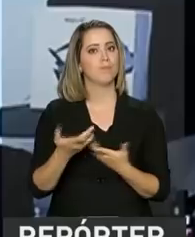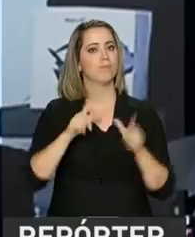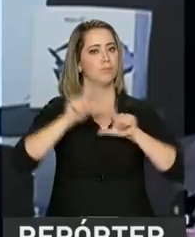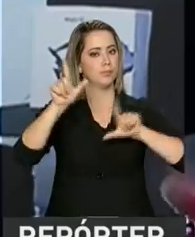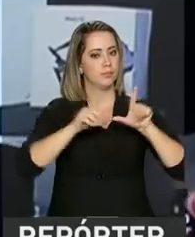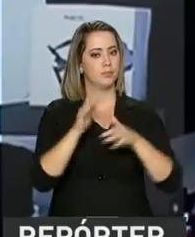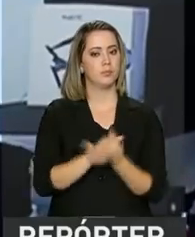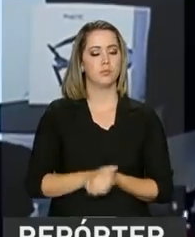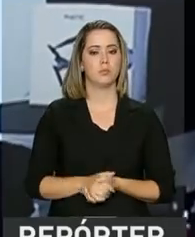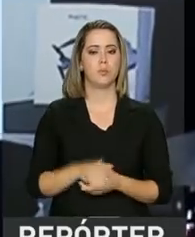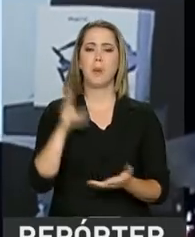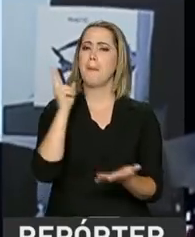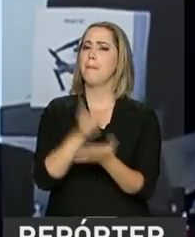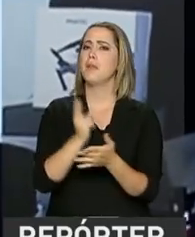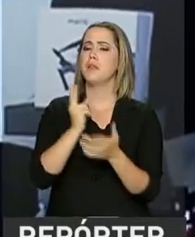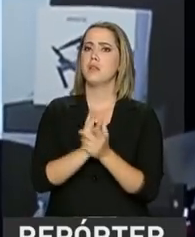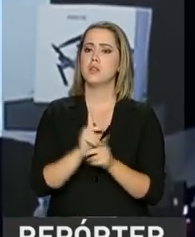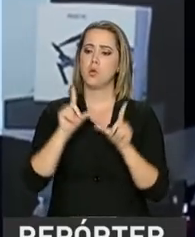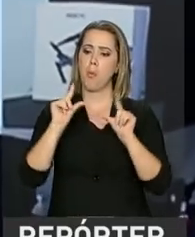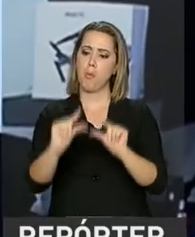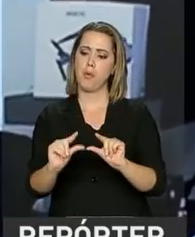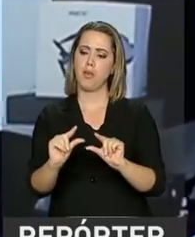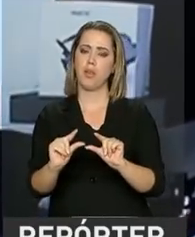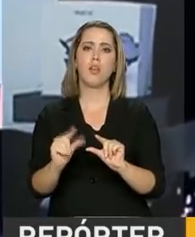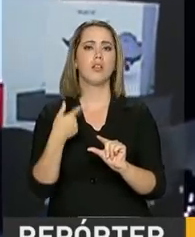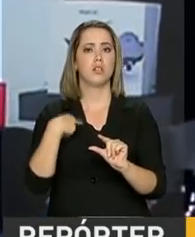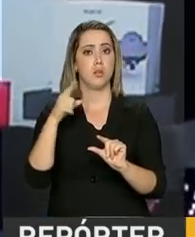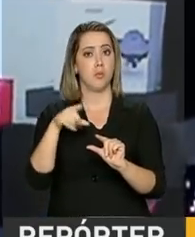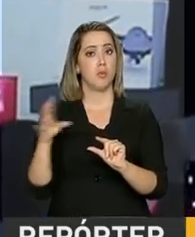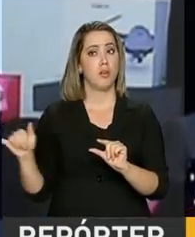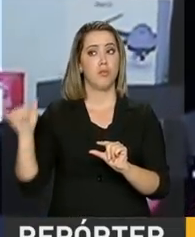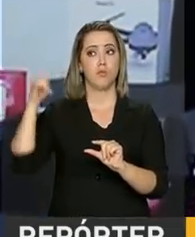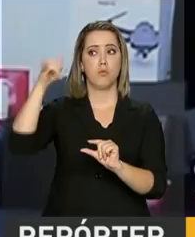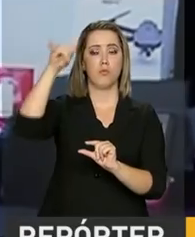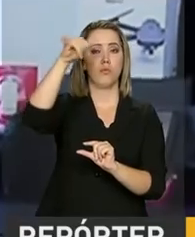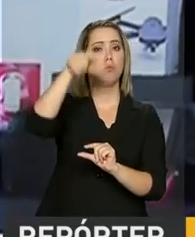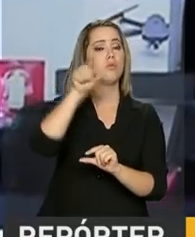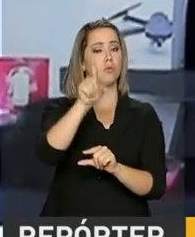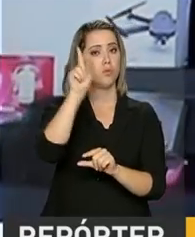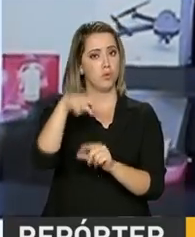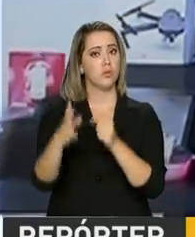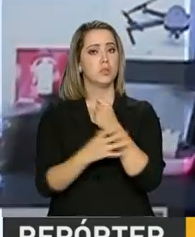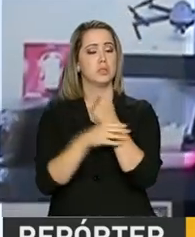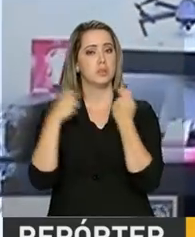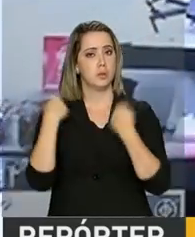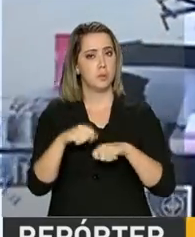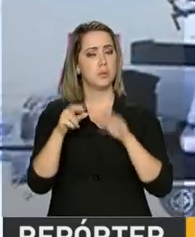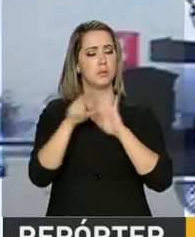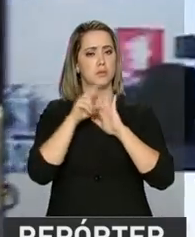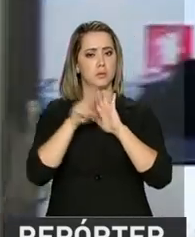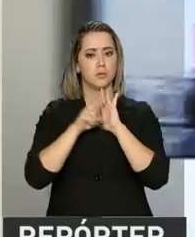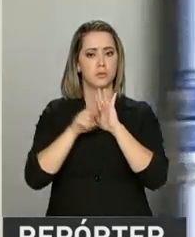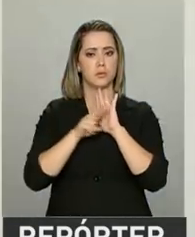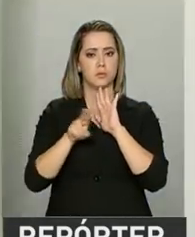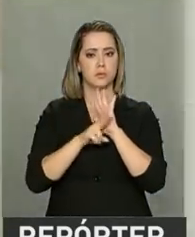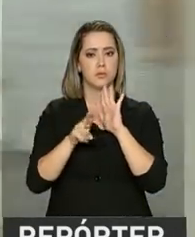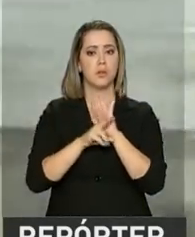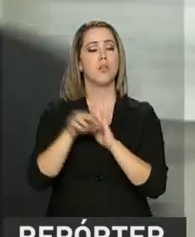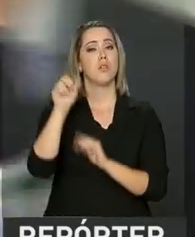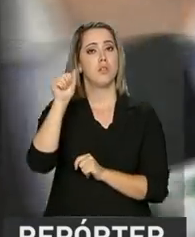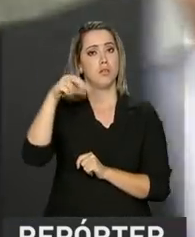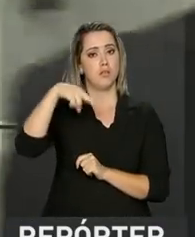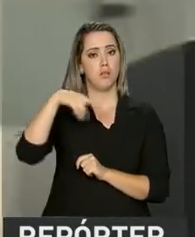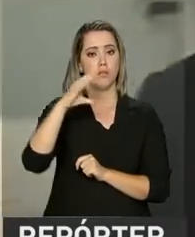apesar de pequenos e não tripulados para voar com segurança os drones precisam seguir as regras da aviação civil